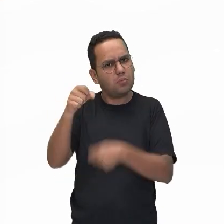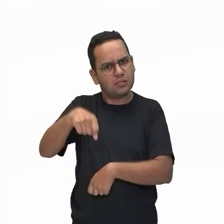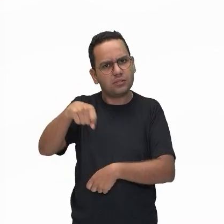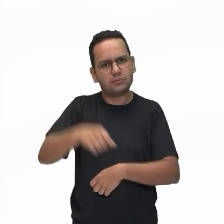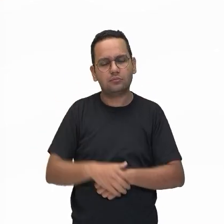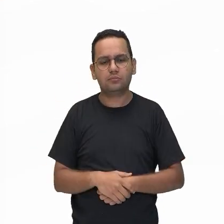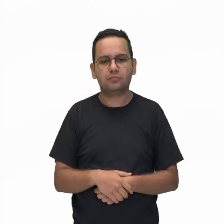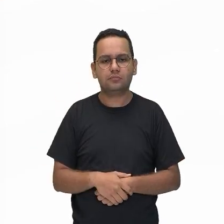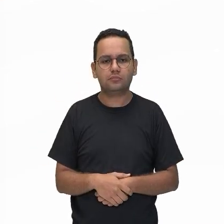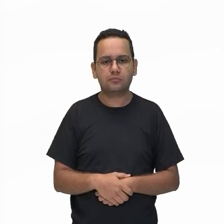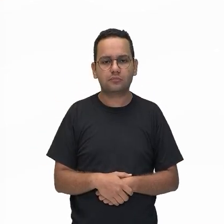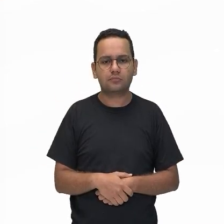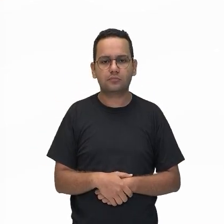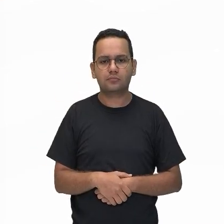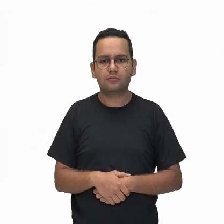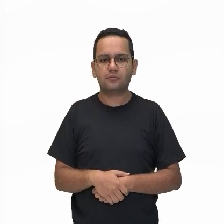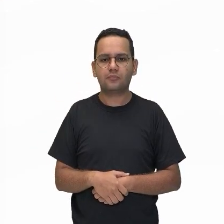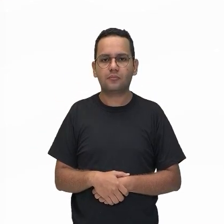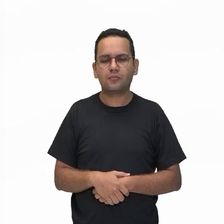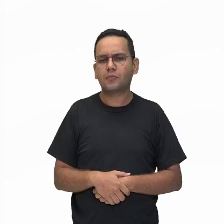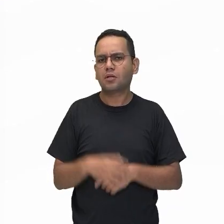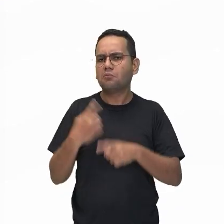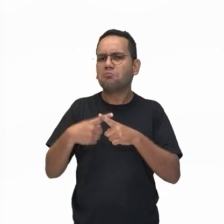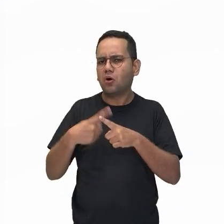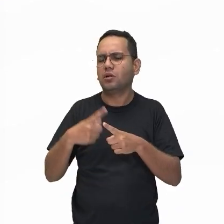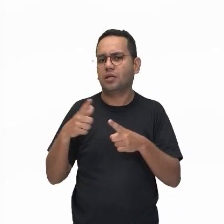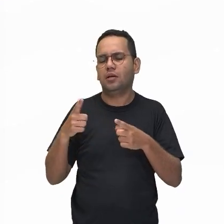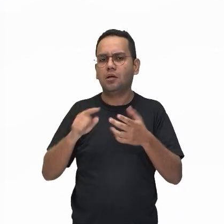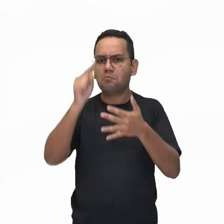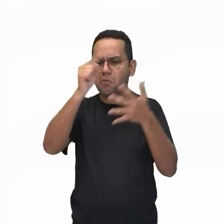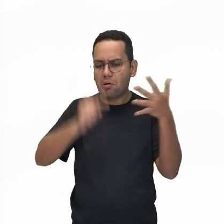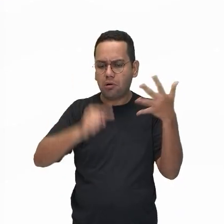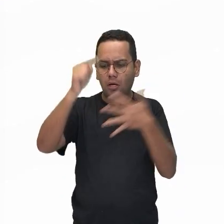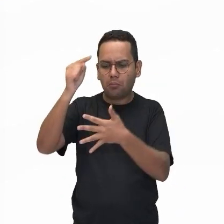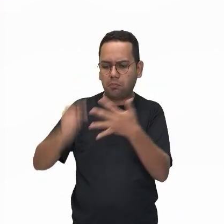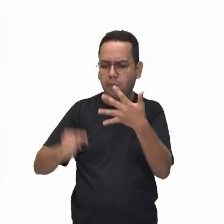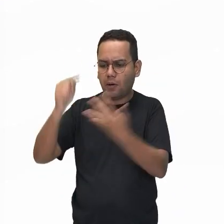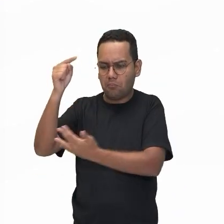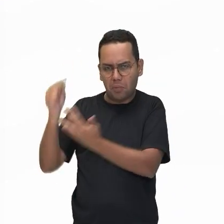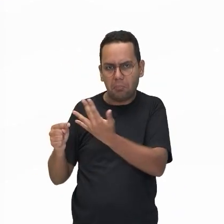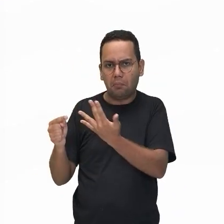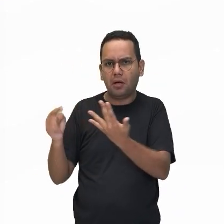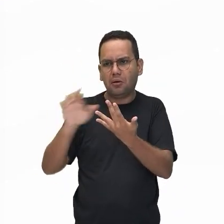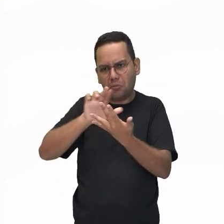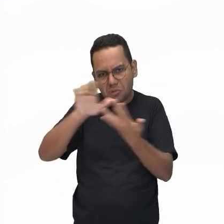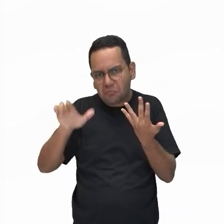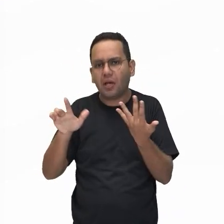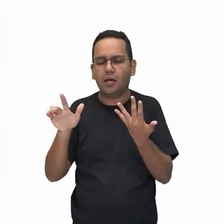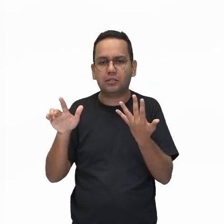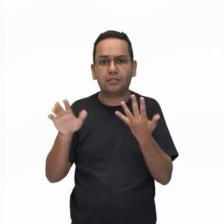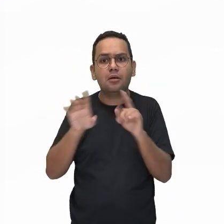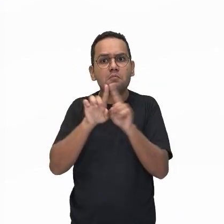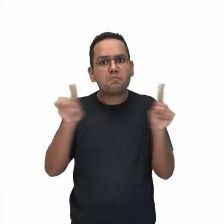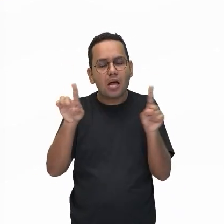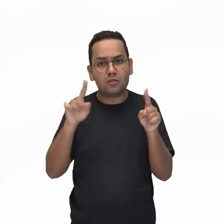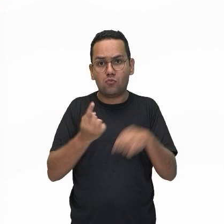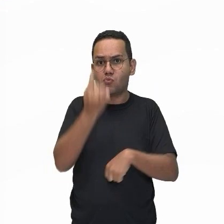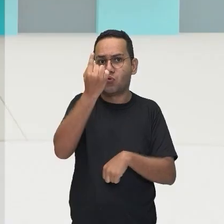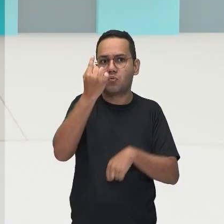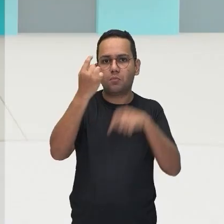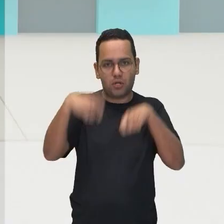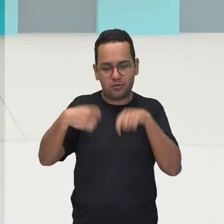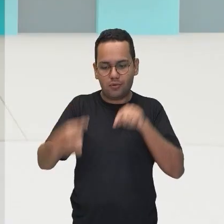porque dentro desse universo de práticas que eu apresentei para vocês, eu tenho certeza que uma vai se adequar à